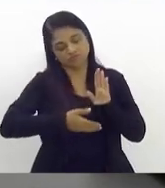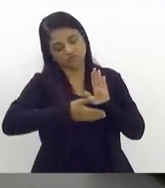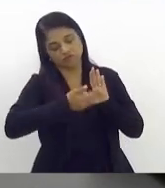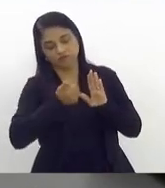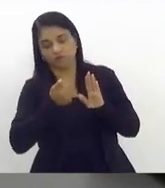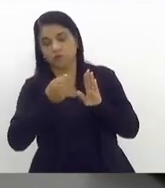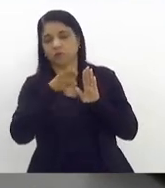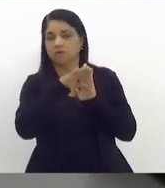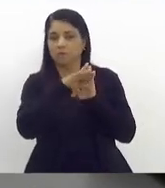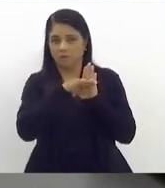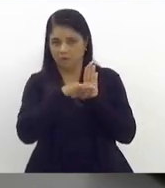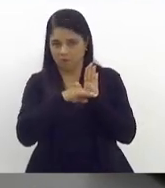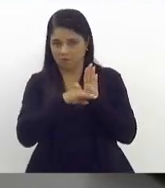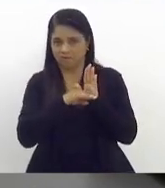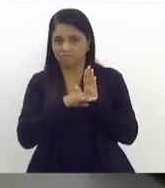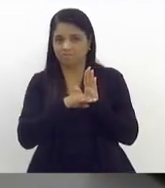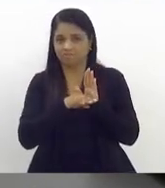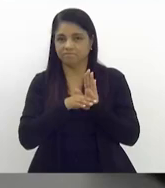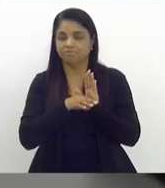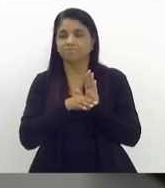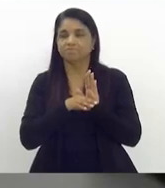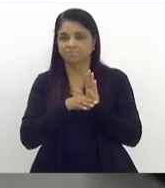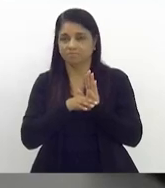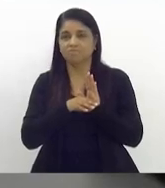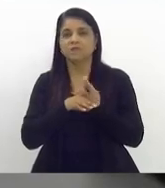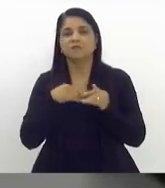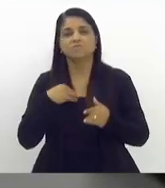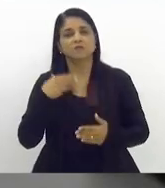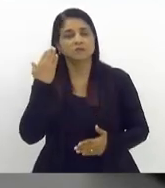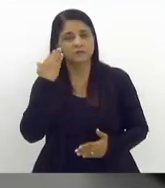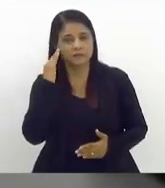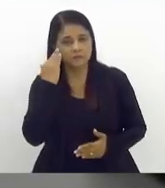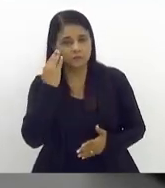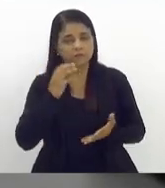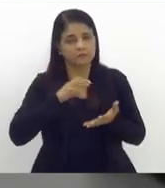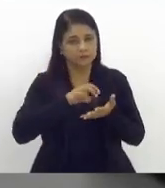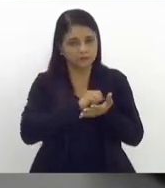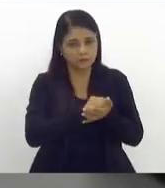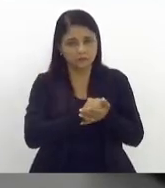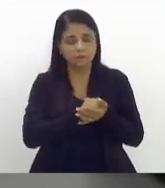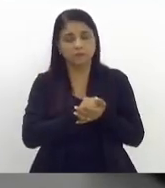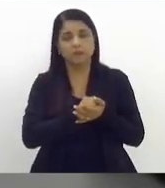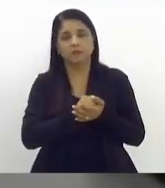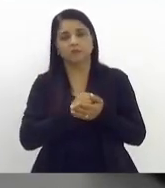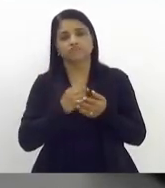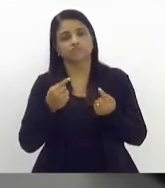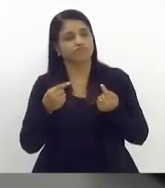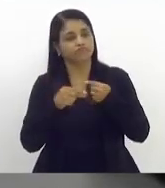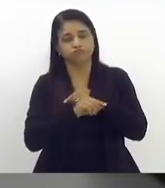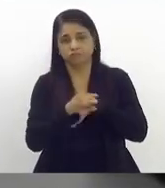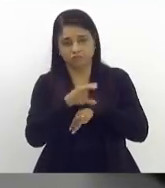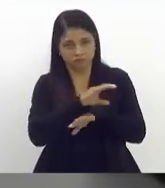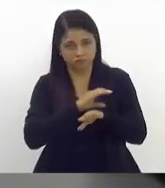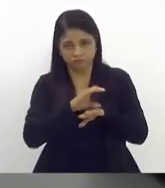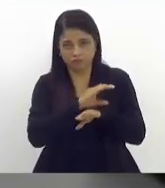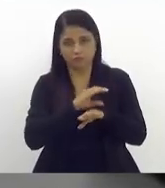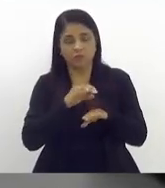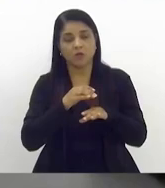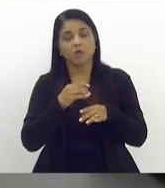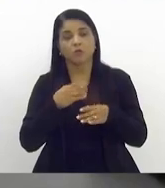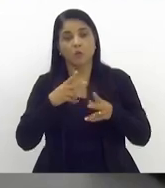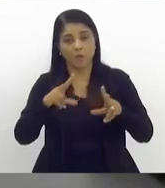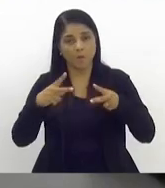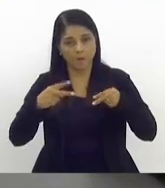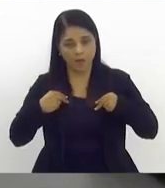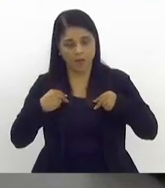Então, esse eu queria deixar registrado, é nosso entendimento, seria pela inconstitucionalidade. No mérito, a gente debate no plenário.